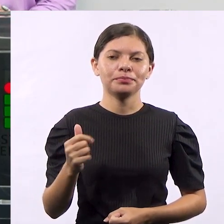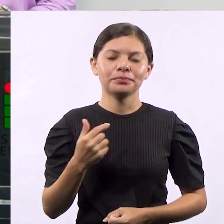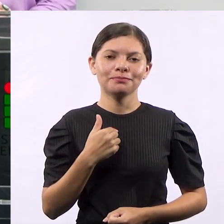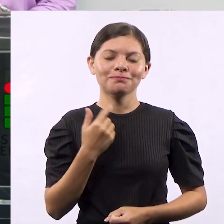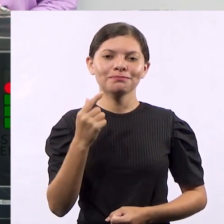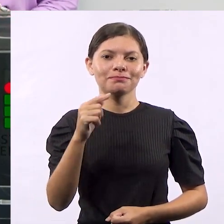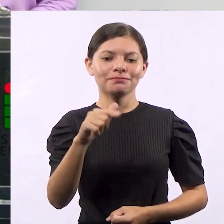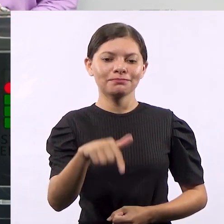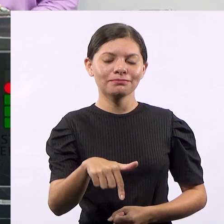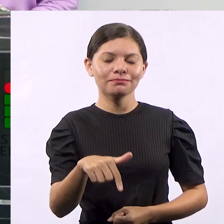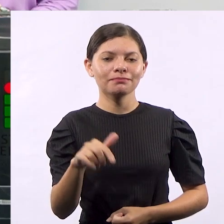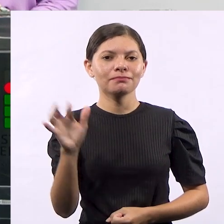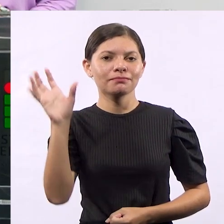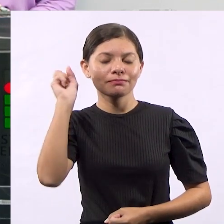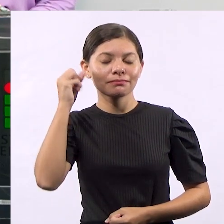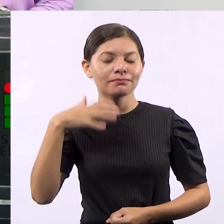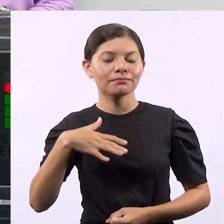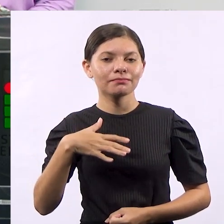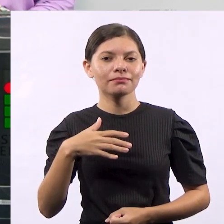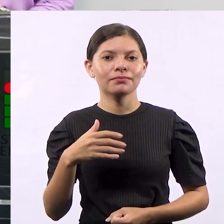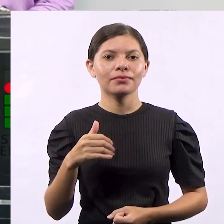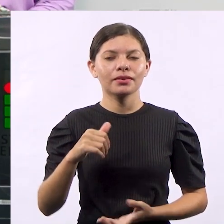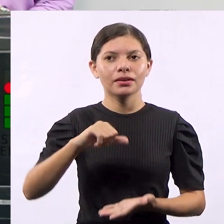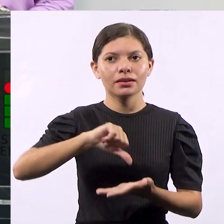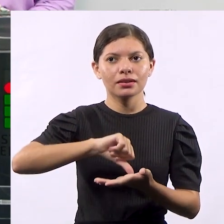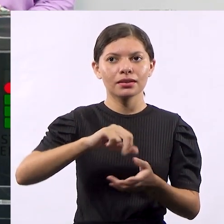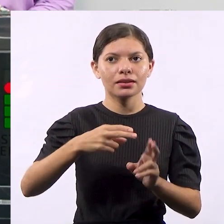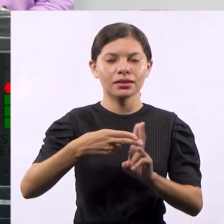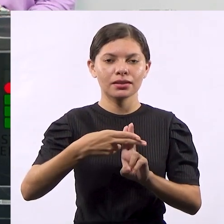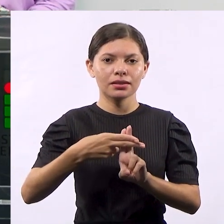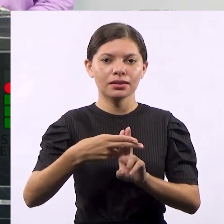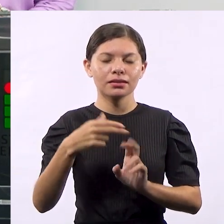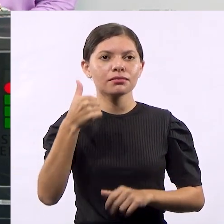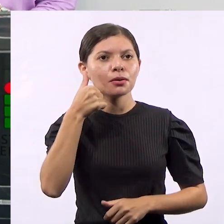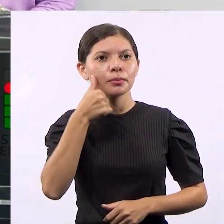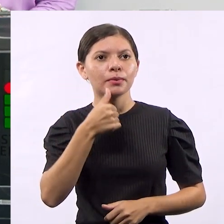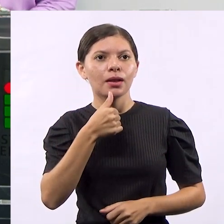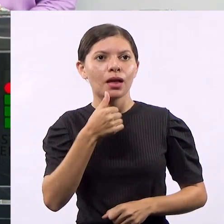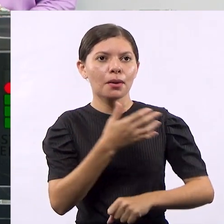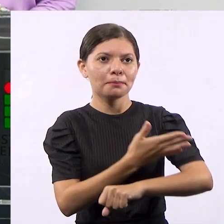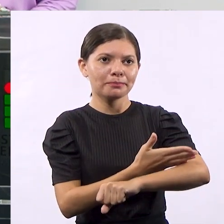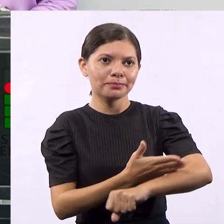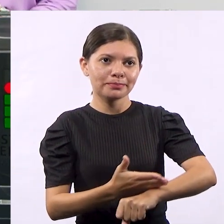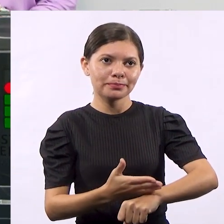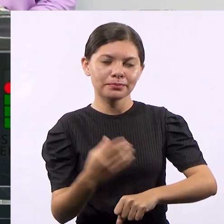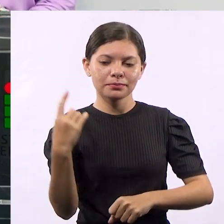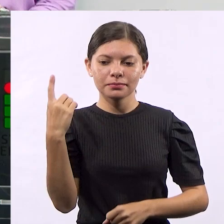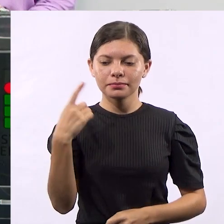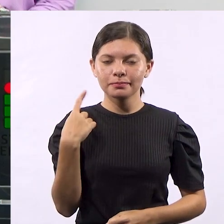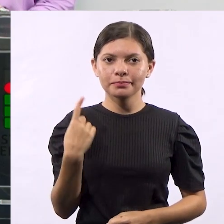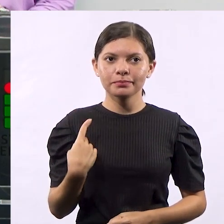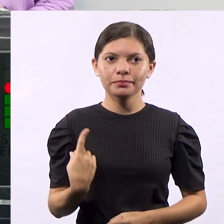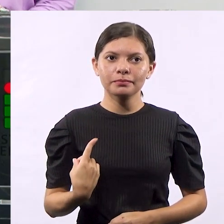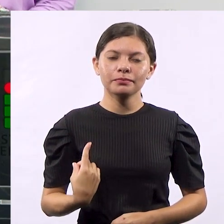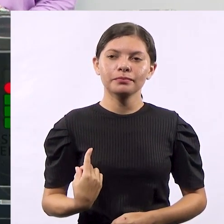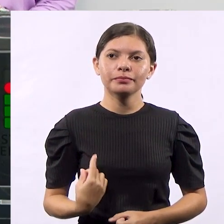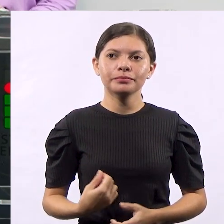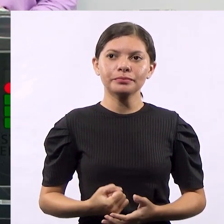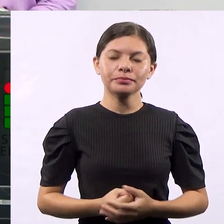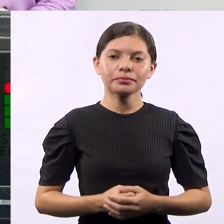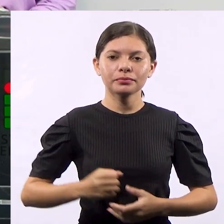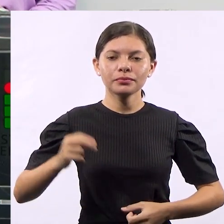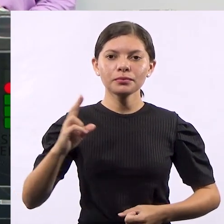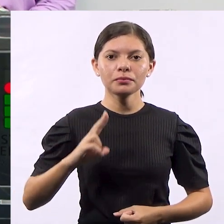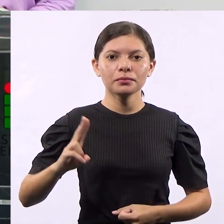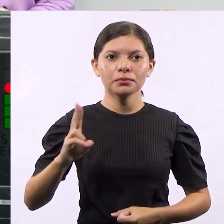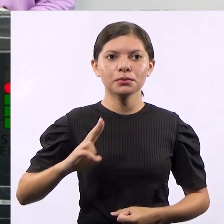aqui no estúdio de gravação do IFRO, Campus Porto Velho, Zona Norte. Sou uma mulher branca, de cabelos encaracolados na altura do ombro.